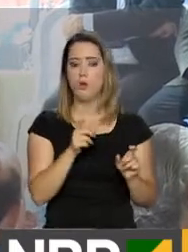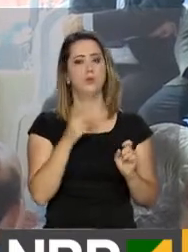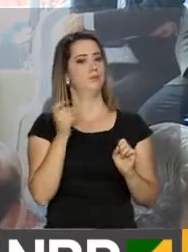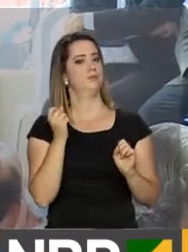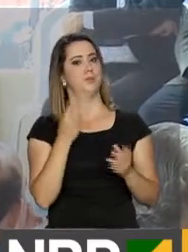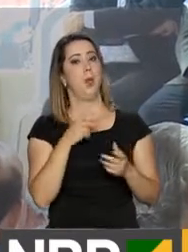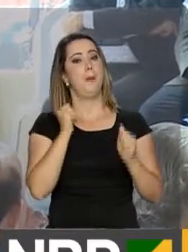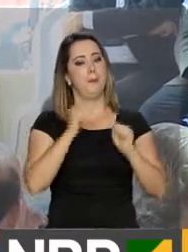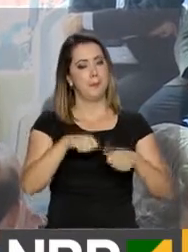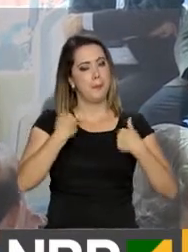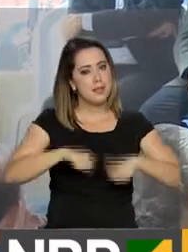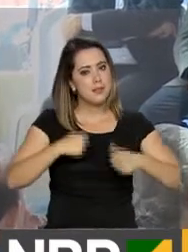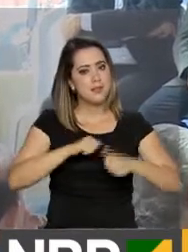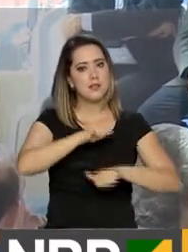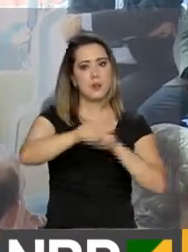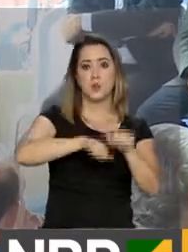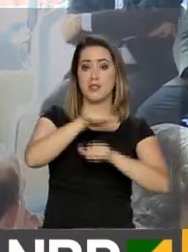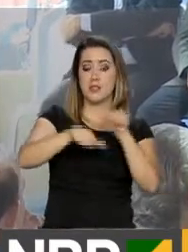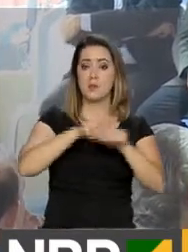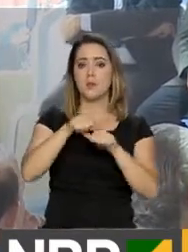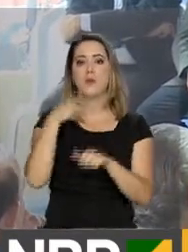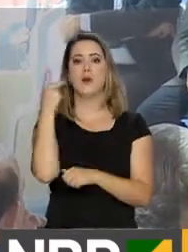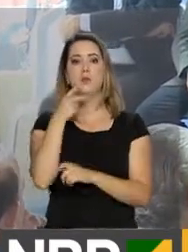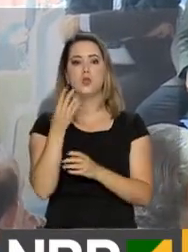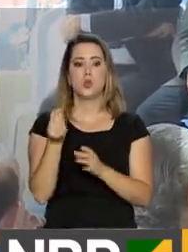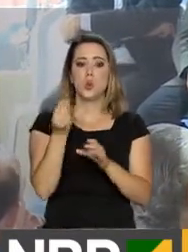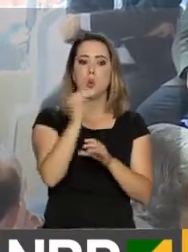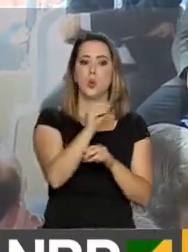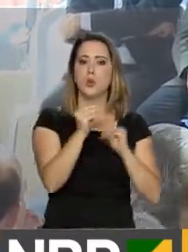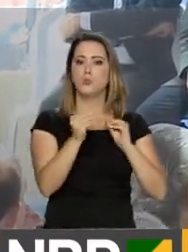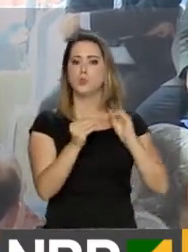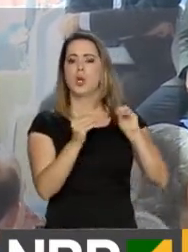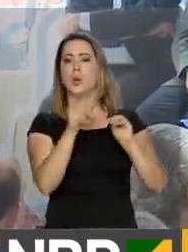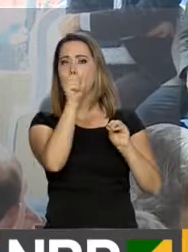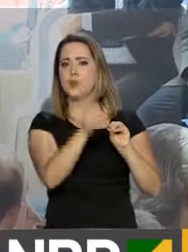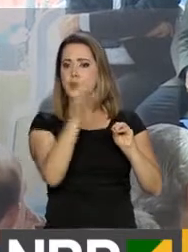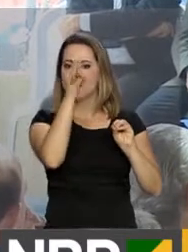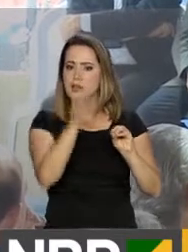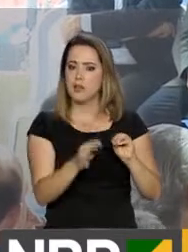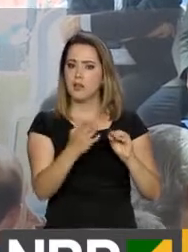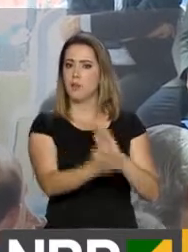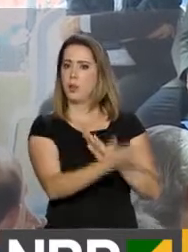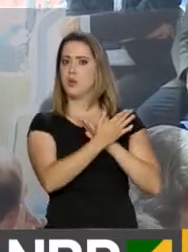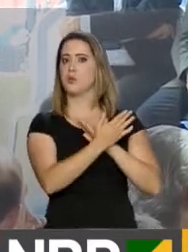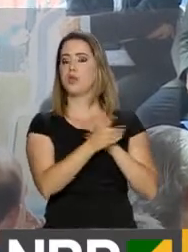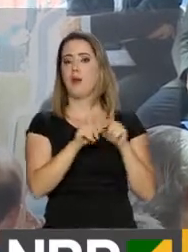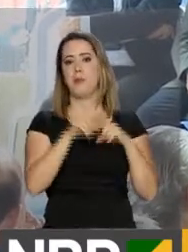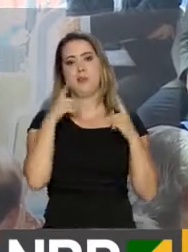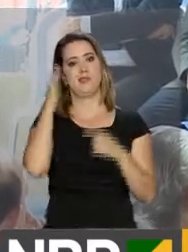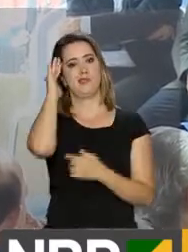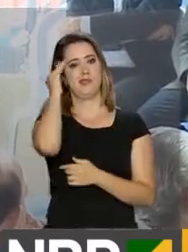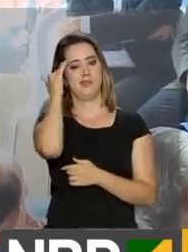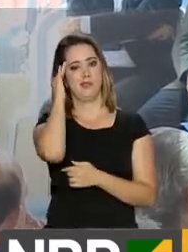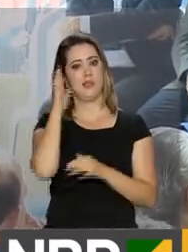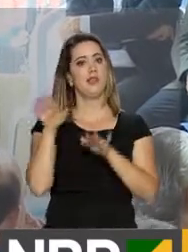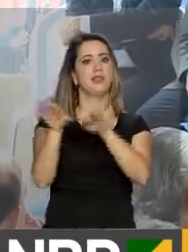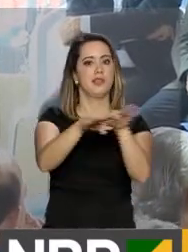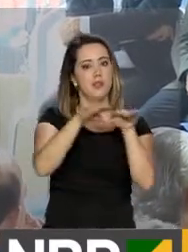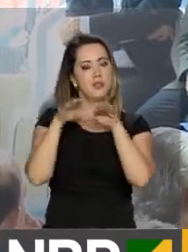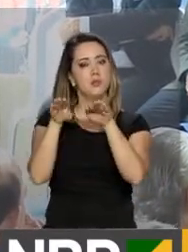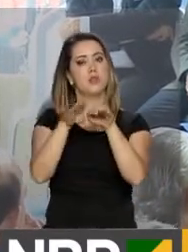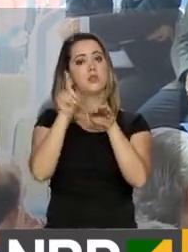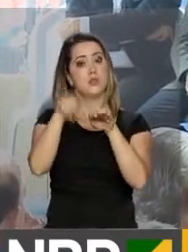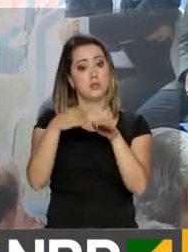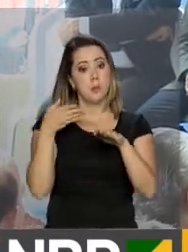Podemos renovar a política botando pessoas de qualidade para nos ajudar, mas a gente precisa entender que na democracia